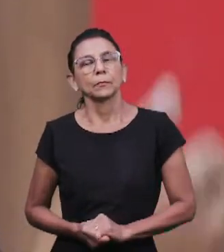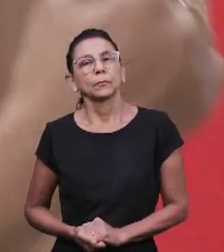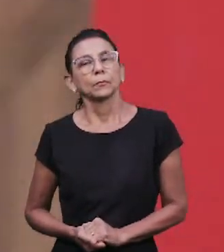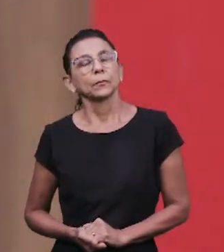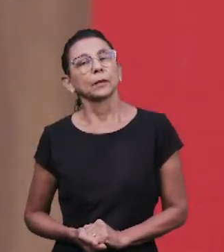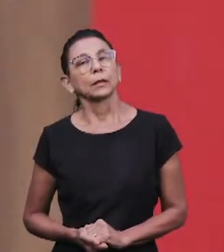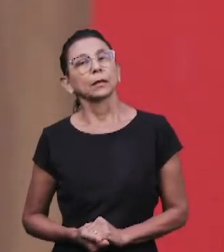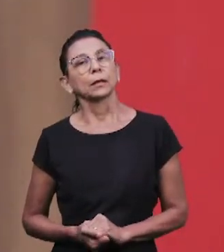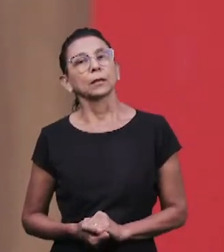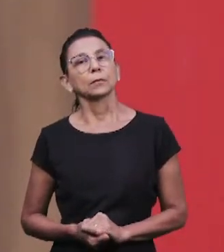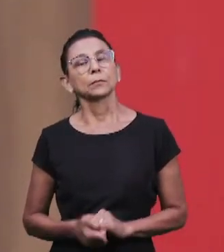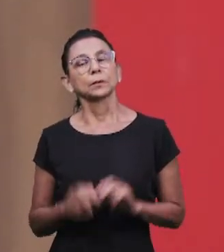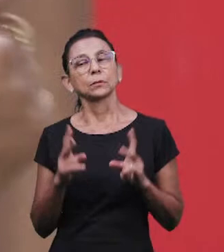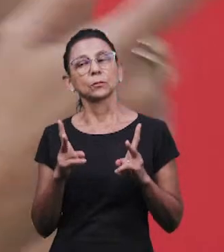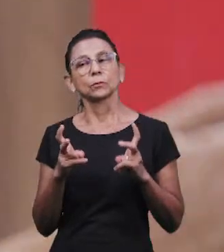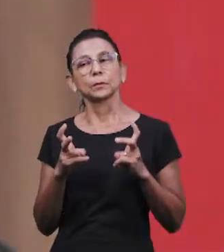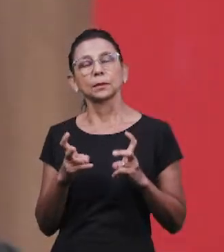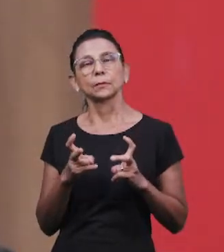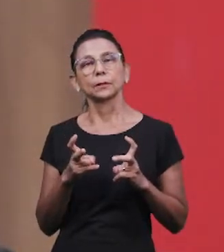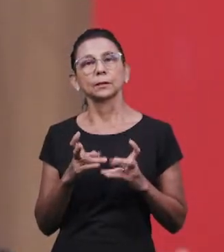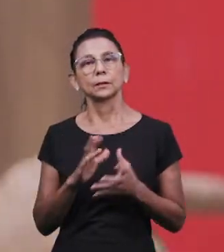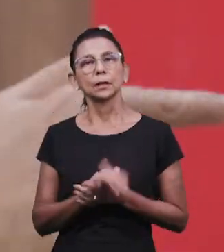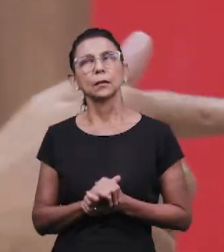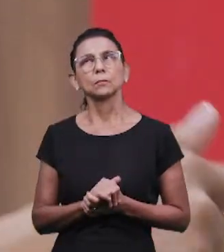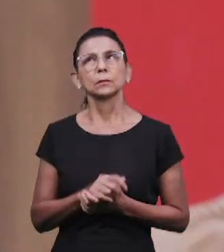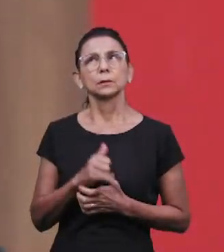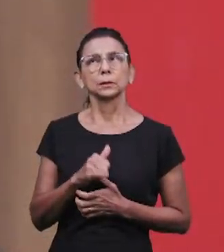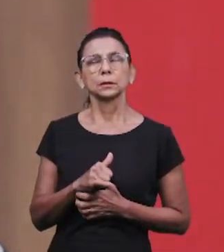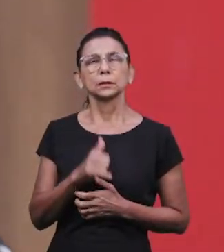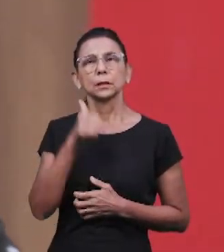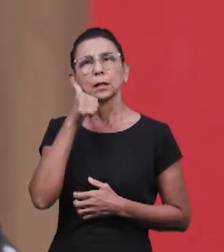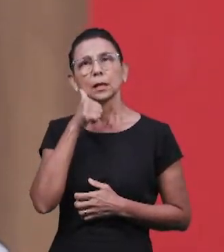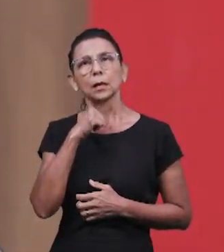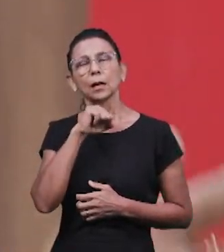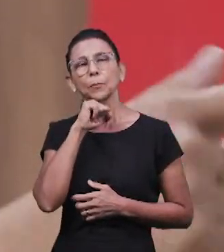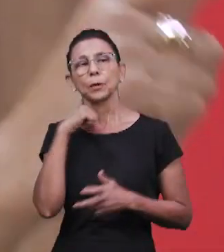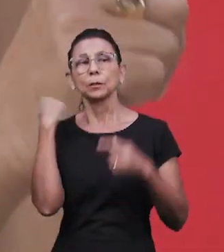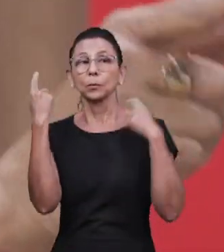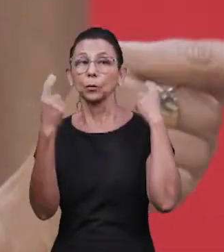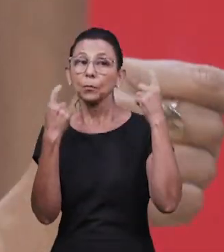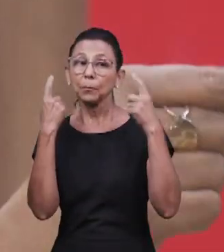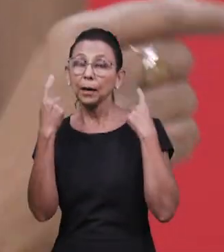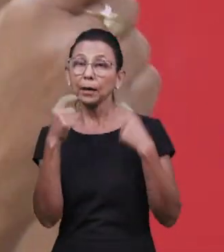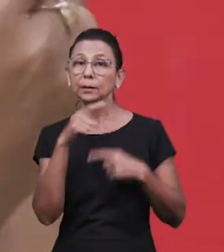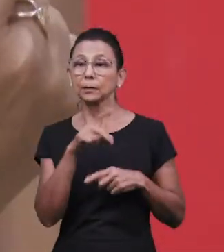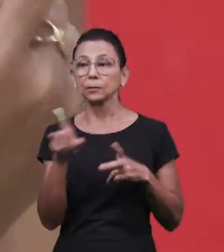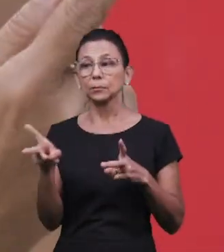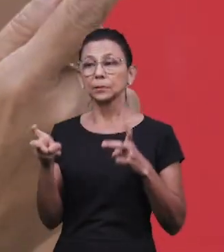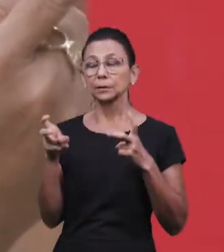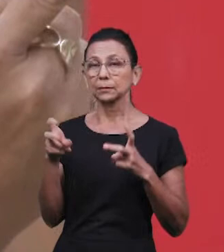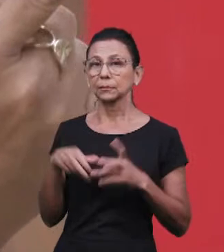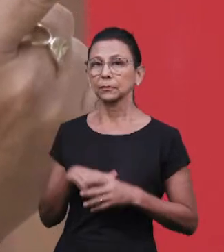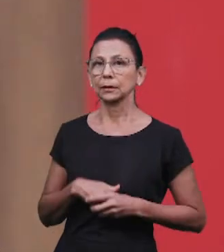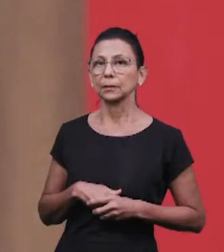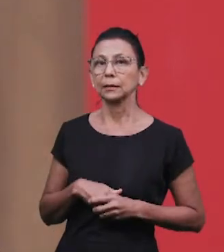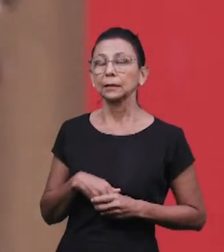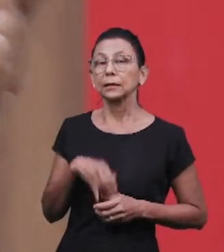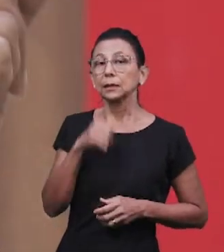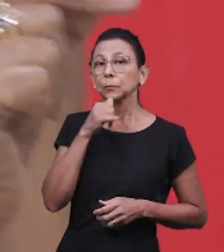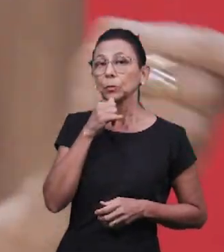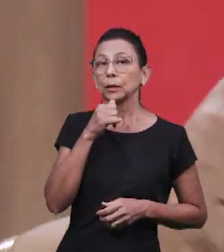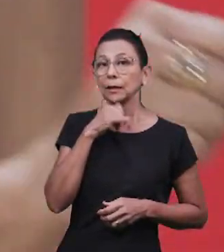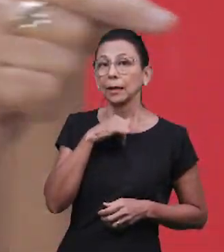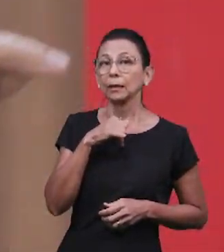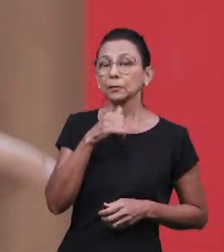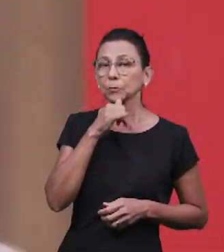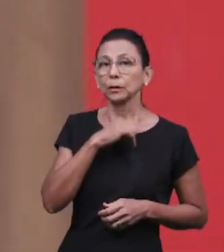necessidade, como a observação da mãe, ou seja, uma preocupação, ou seja, não é para ir, e mostrar para ele se por acaso também, por